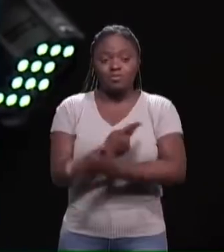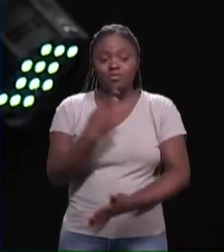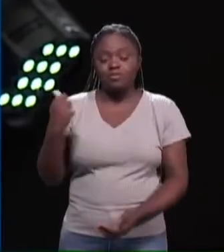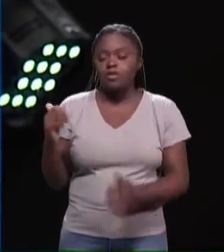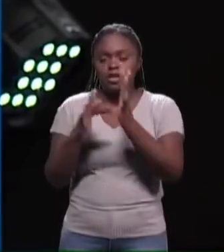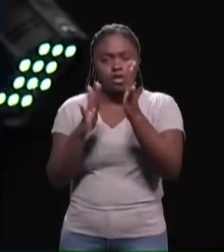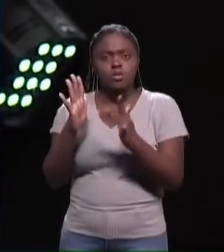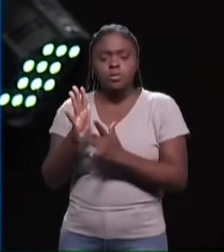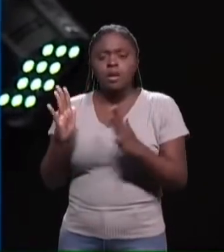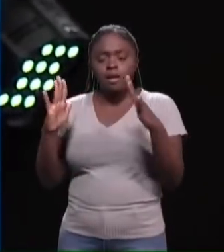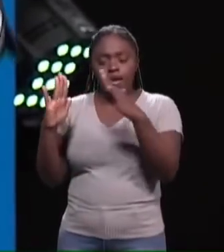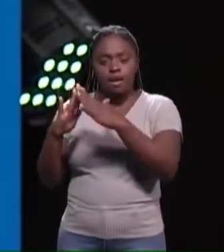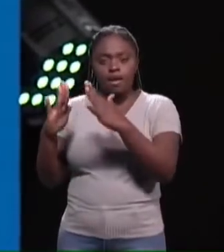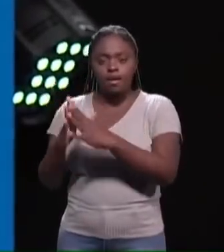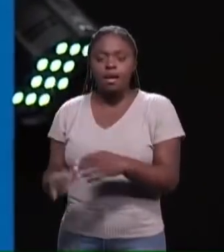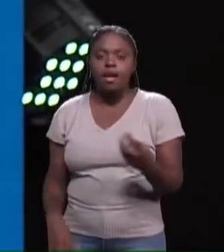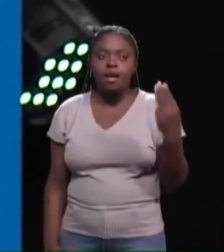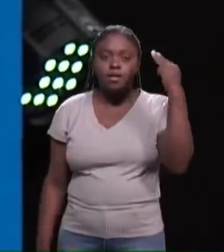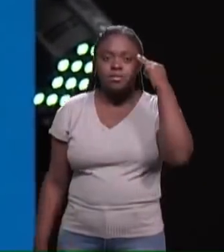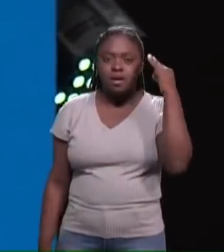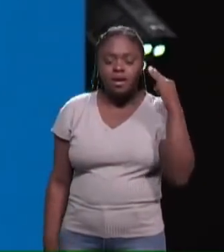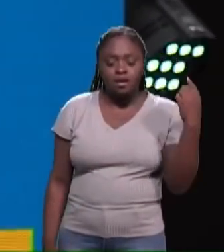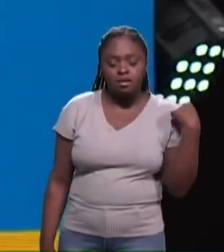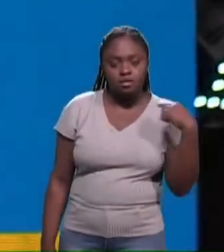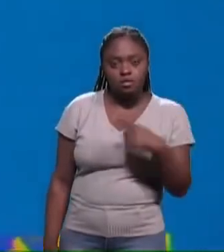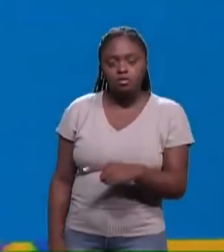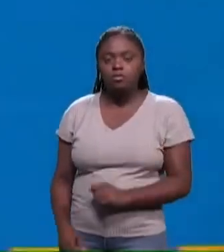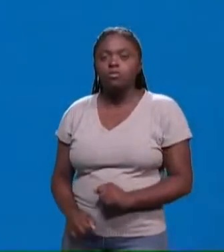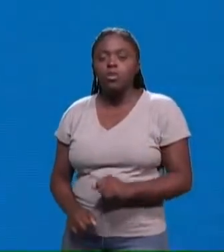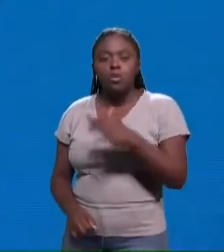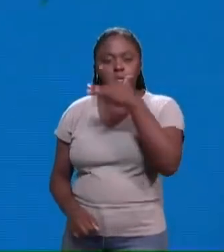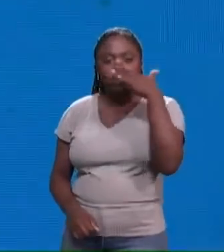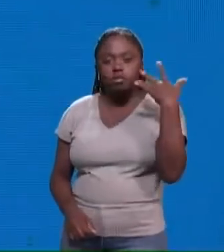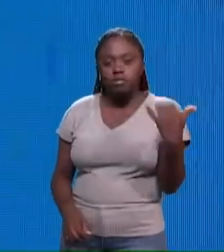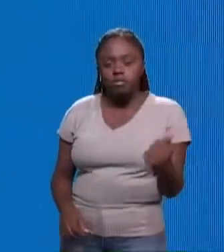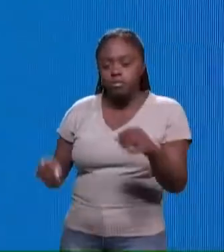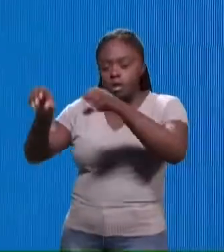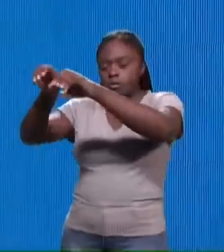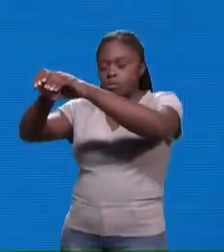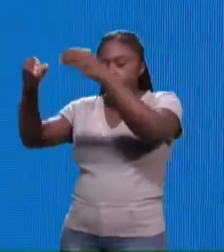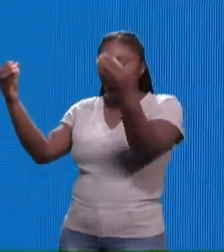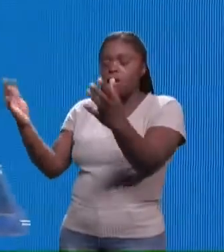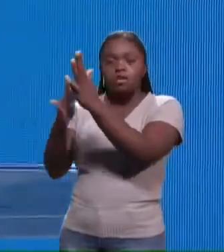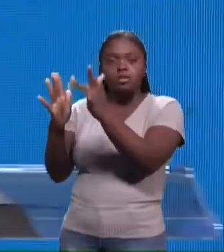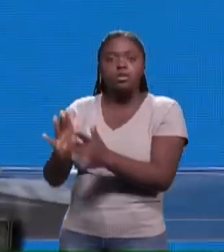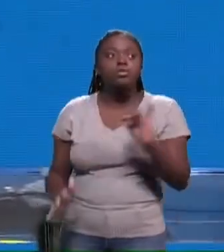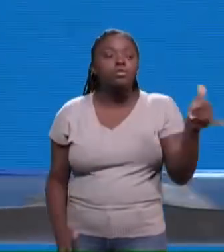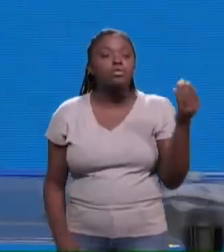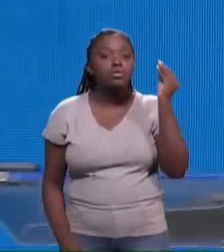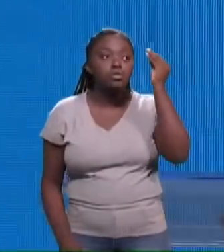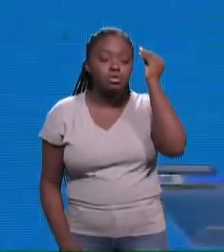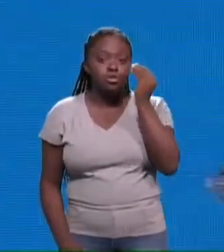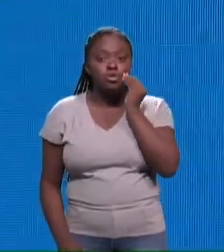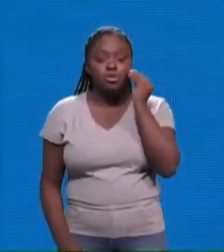casa e Maria veio e derramou um perfume que custava 1 ano de trabalho na cabeça de Jesus. Judas endemoniou, foi ali